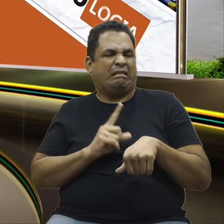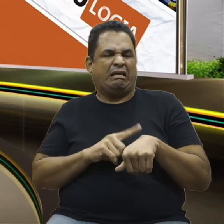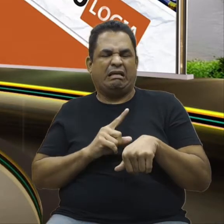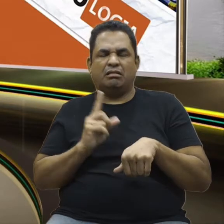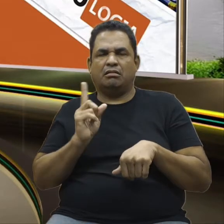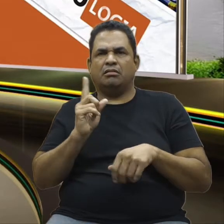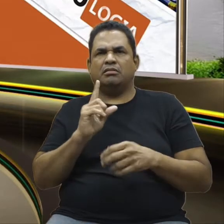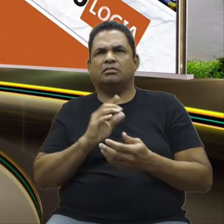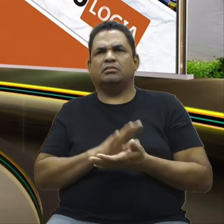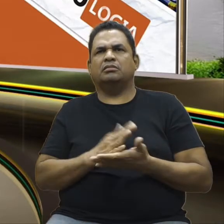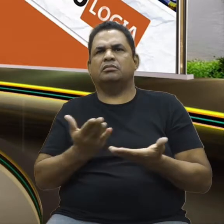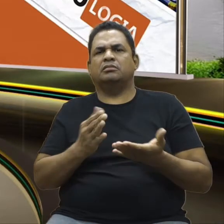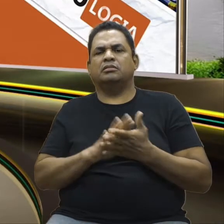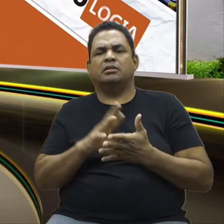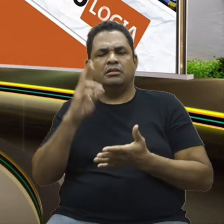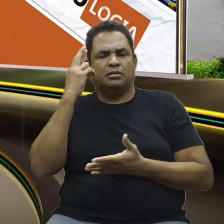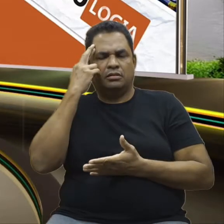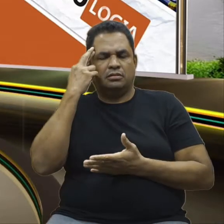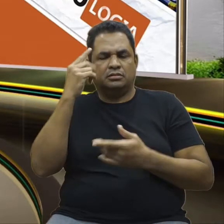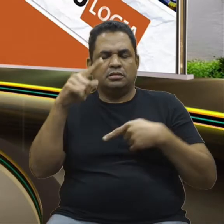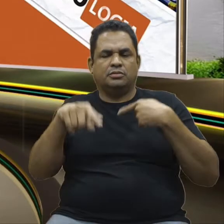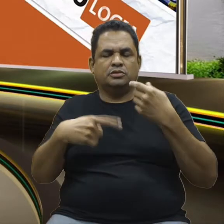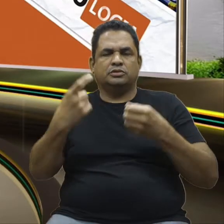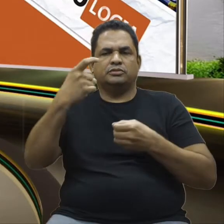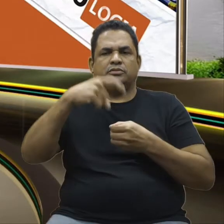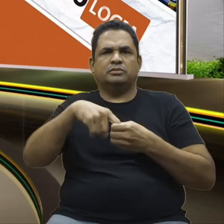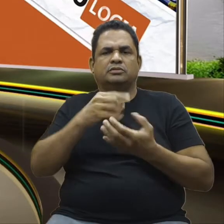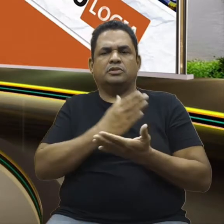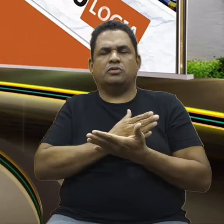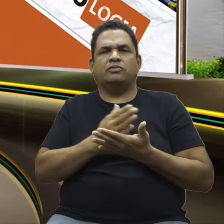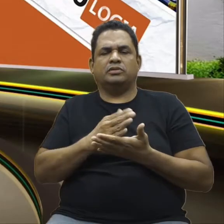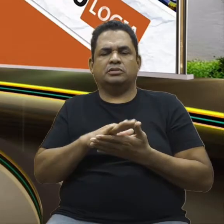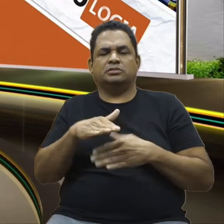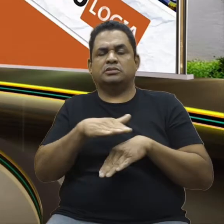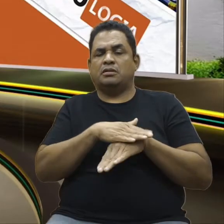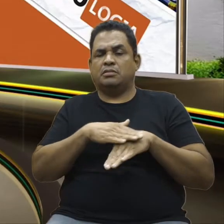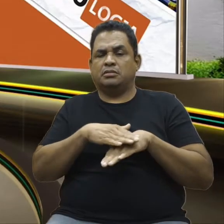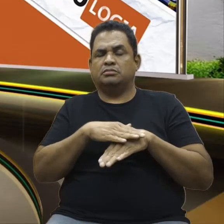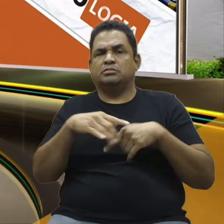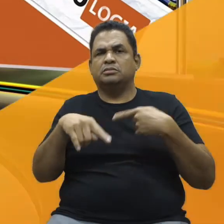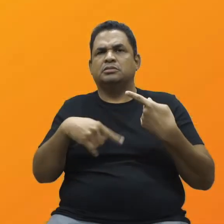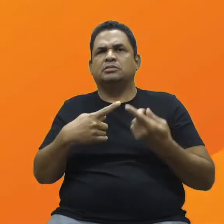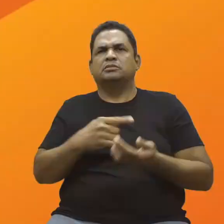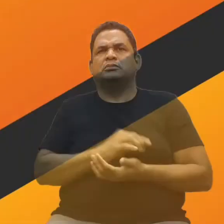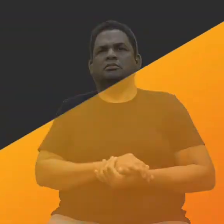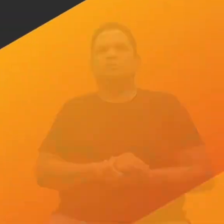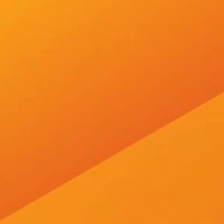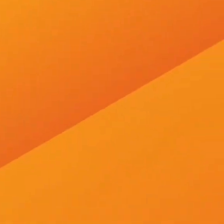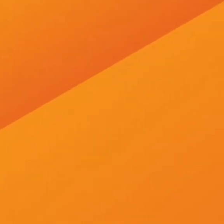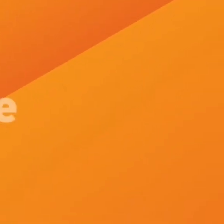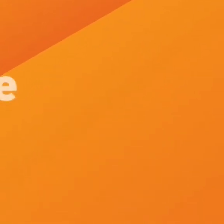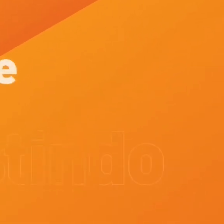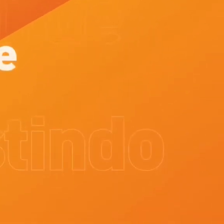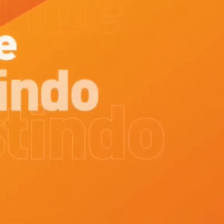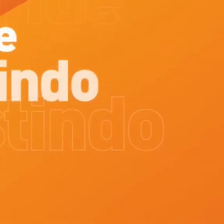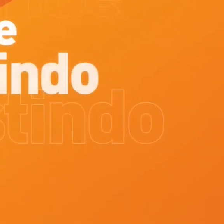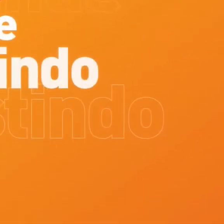refletir sobre o assunto e daqui a pouco a gente volta para conversar mais um pouquinho, tá bom? Até daqui a pouco.